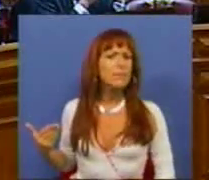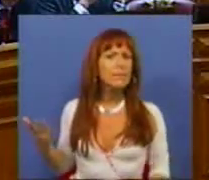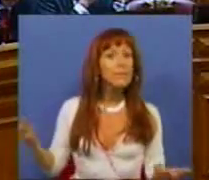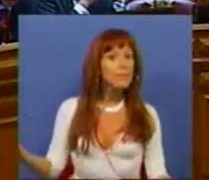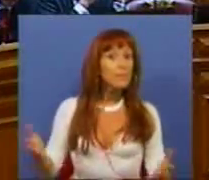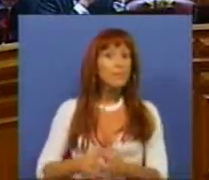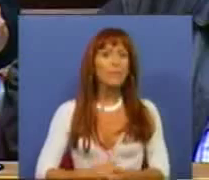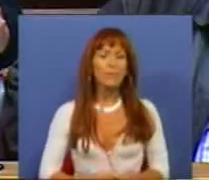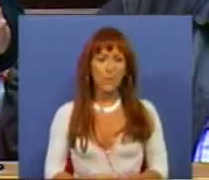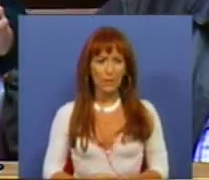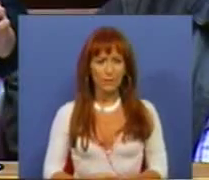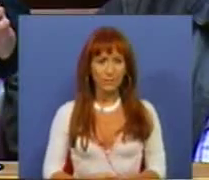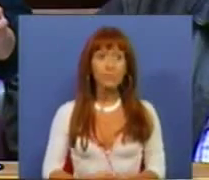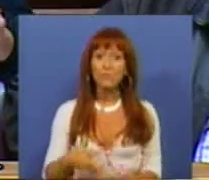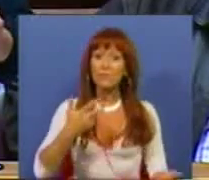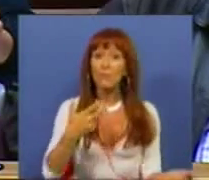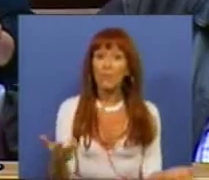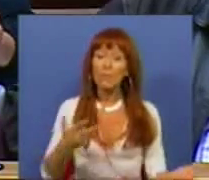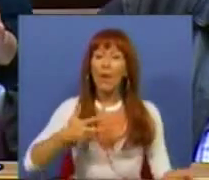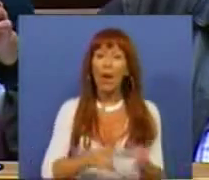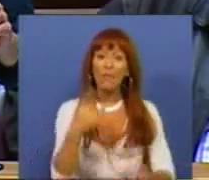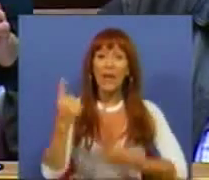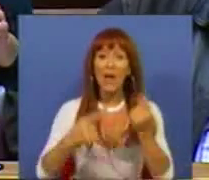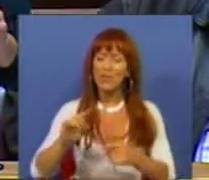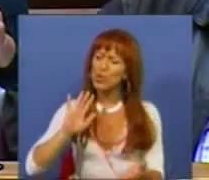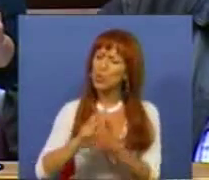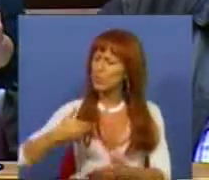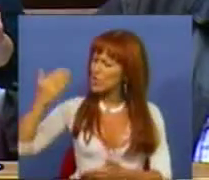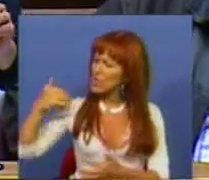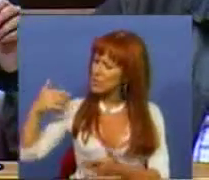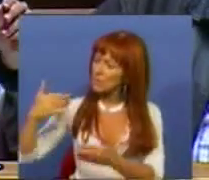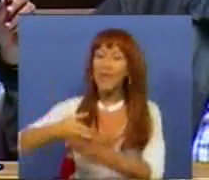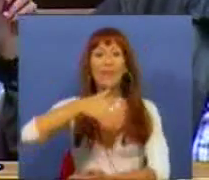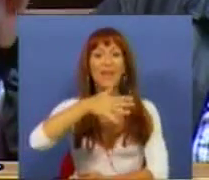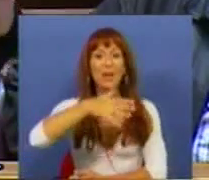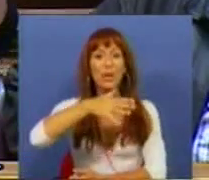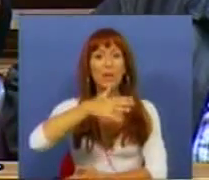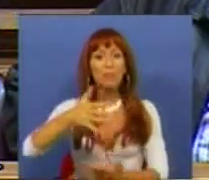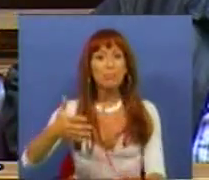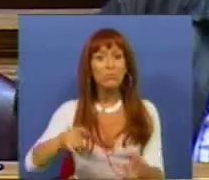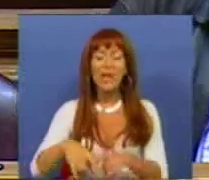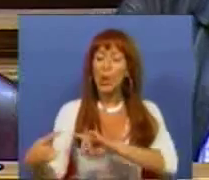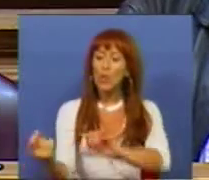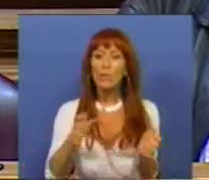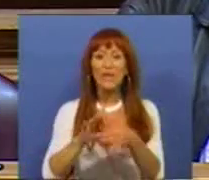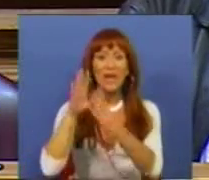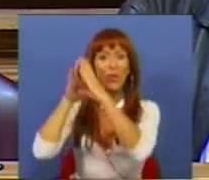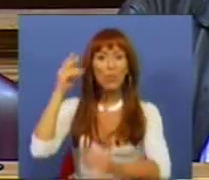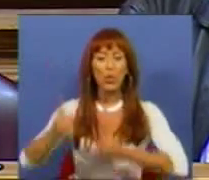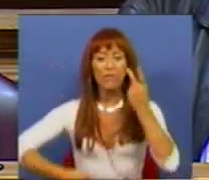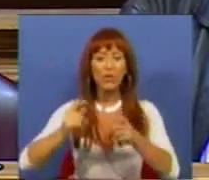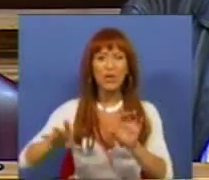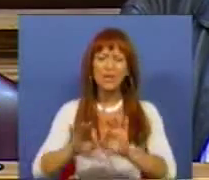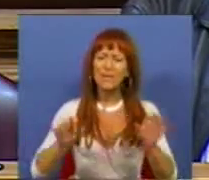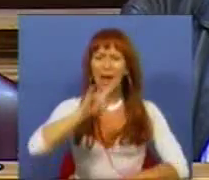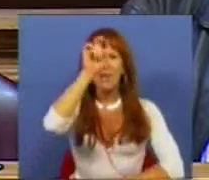portanto, é verdade que muitas vezes nos últimos dias tem sido dito que o debate sobre o modelo de avaliação se tornou